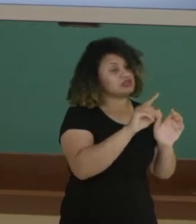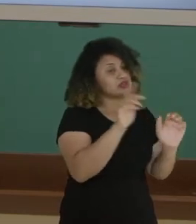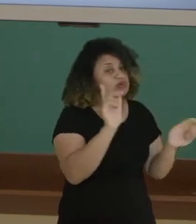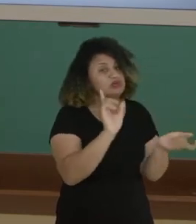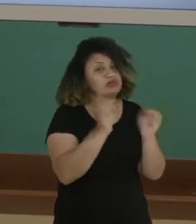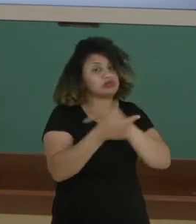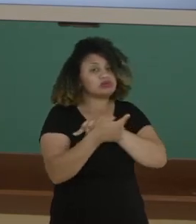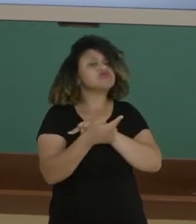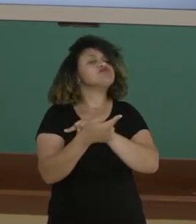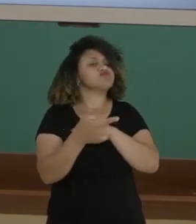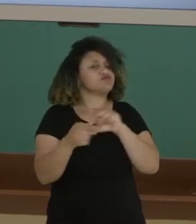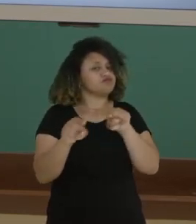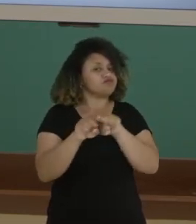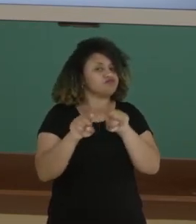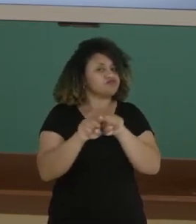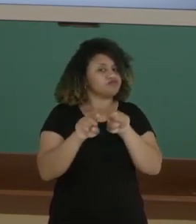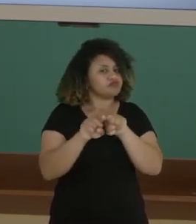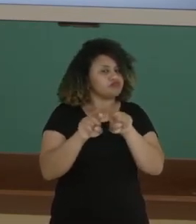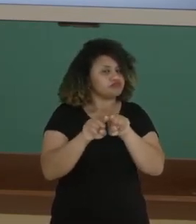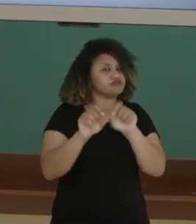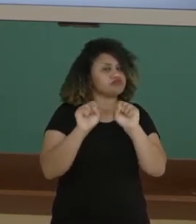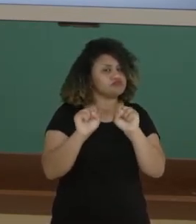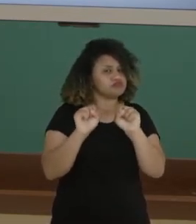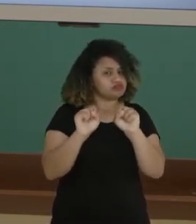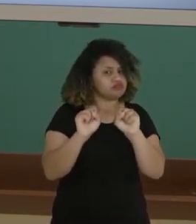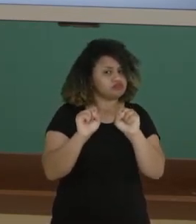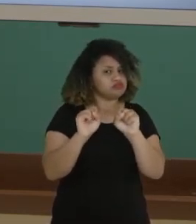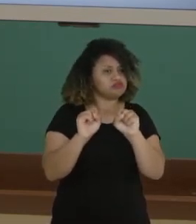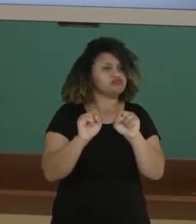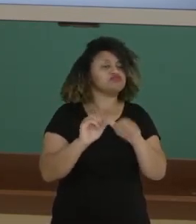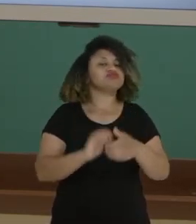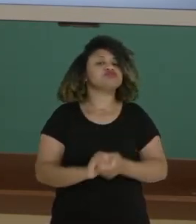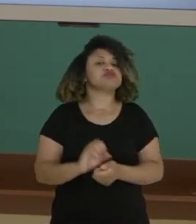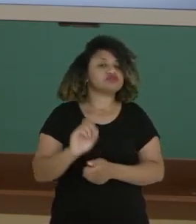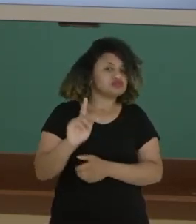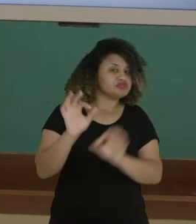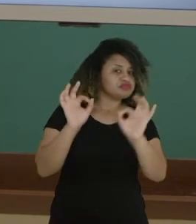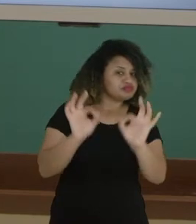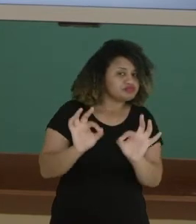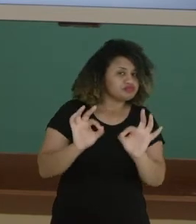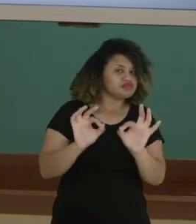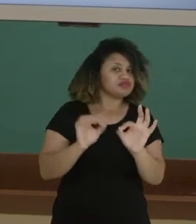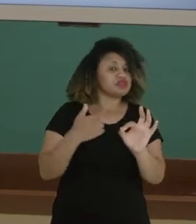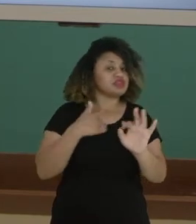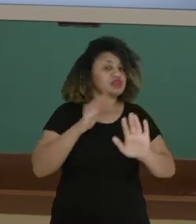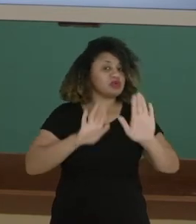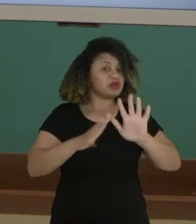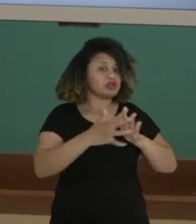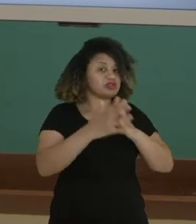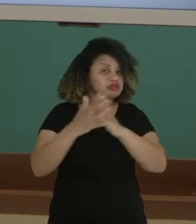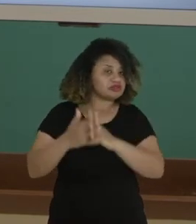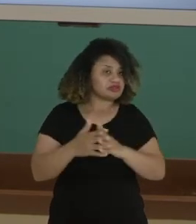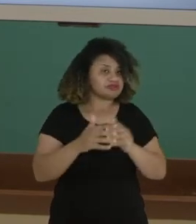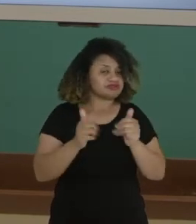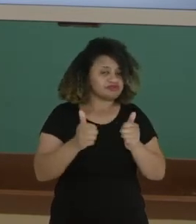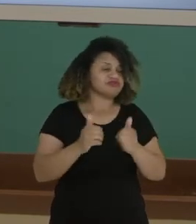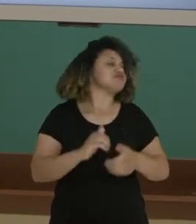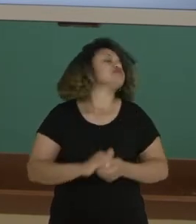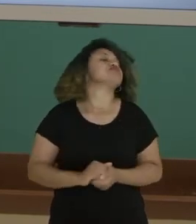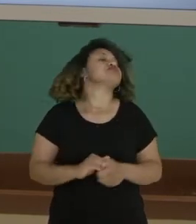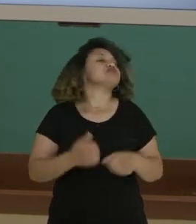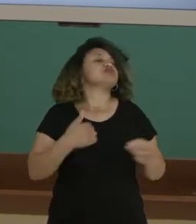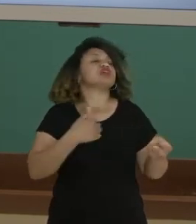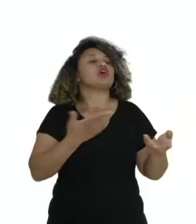multiplicando, passa dividindo. Tá dividindo, passa multiplicando, tá bom? Para não se confundir nisso. Vamos ver a